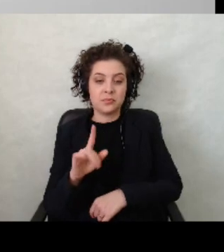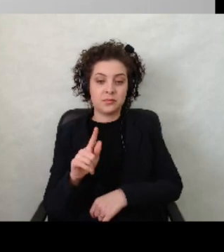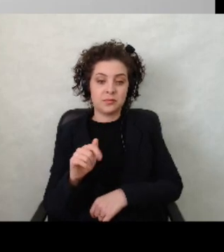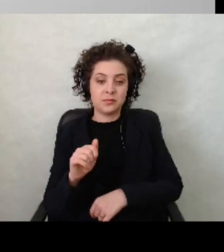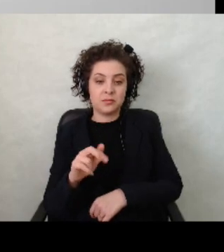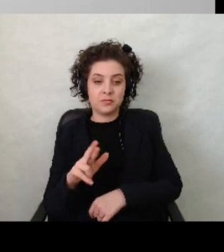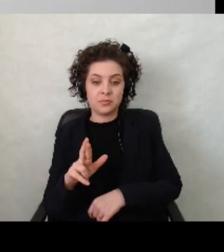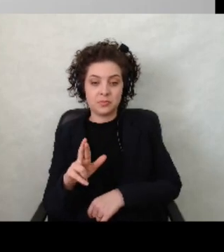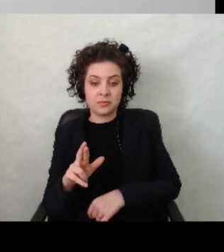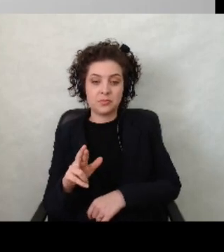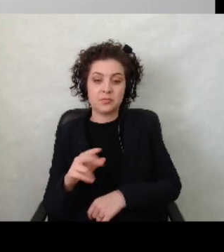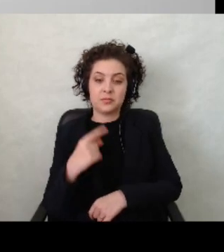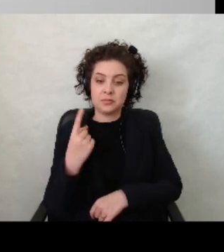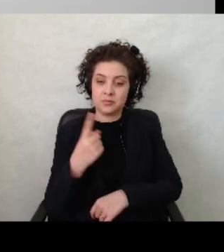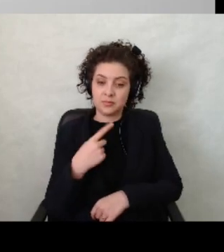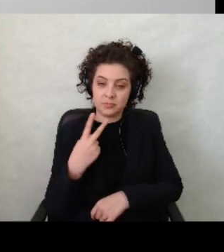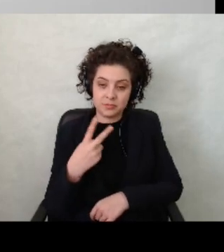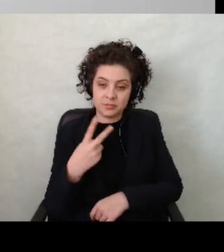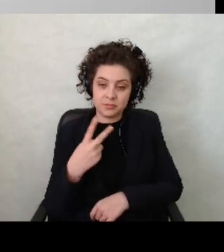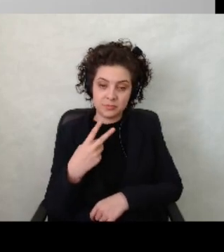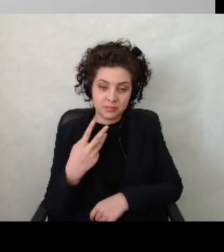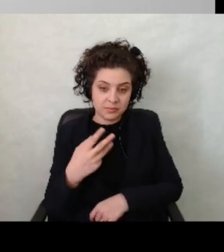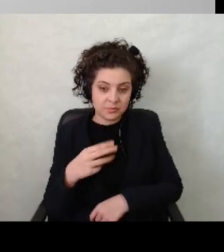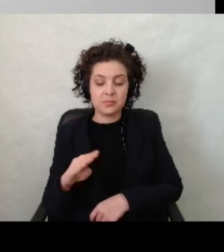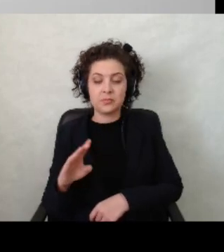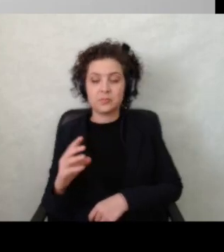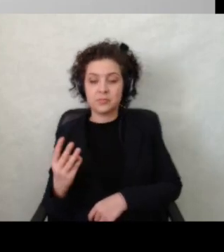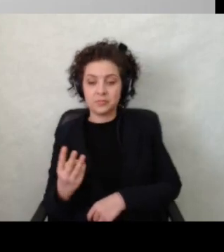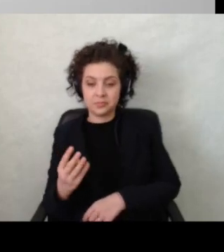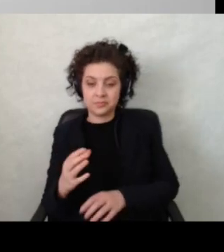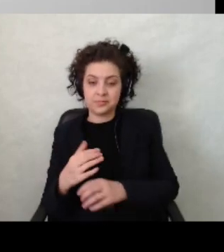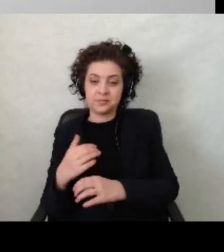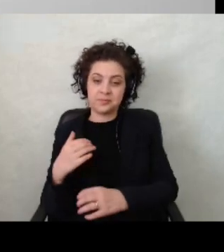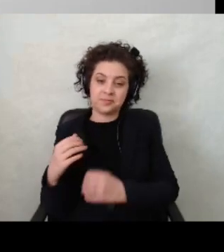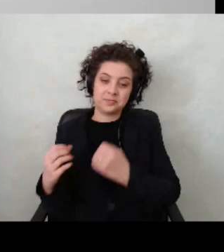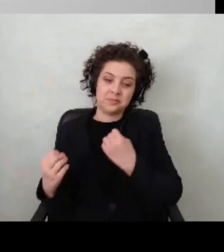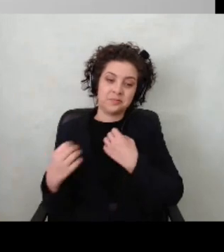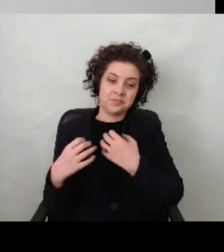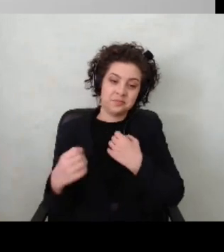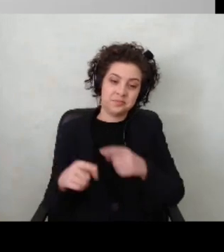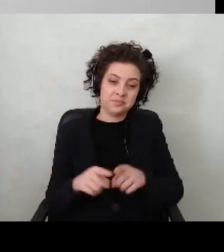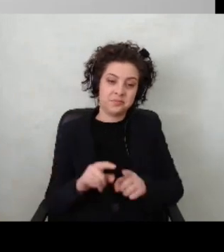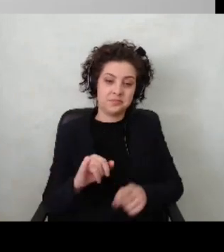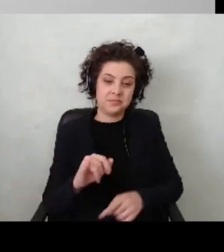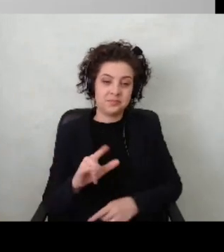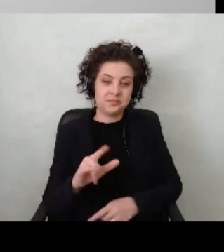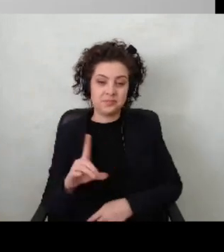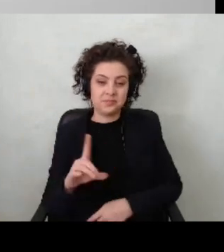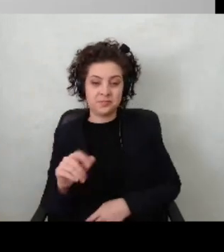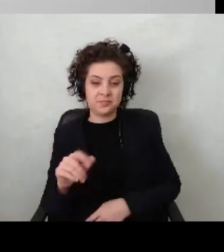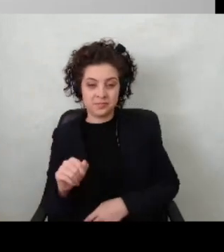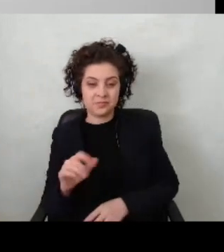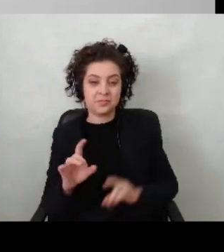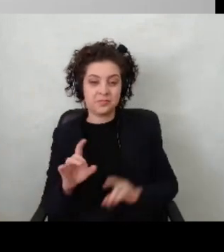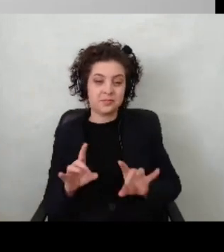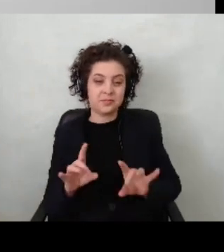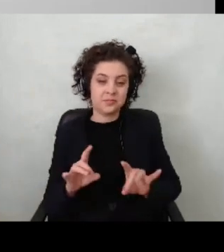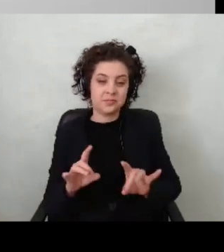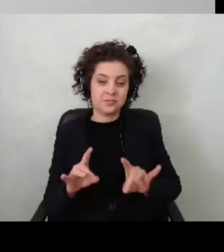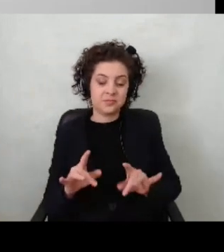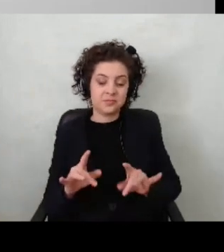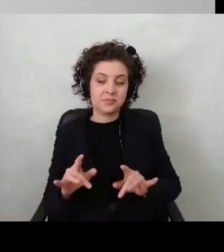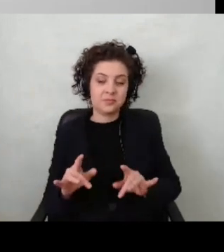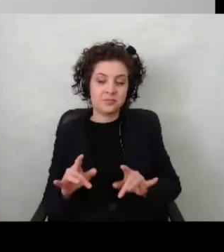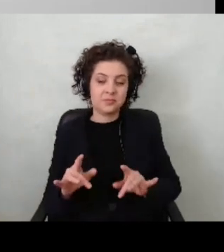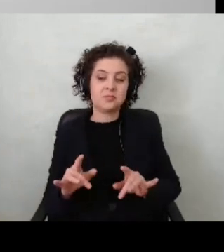várias horas conosco no NB3, nos ensinando, a doutora Hilda, que é a técnica do Laboratório de Endocrinologia Molecular,